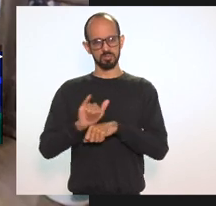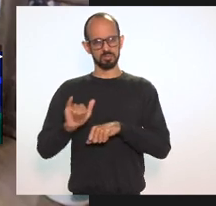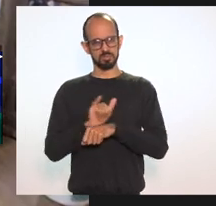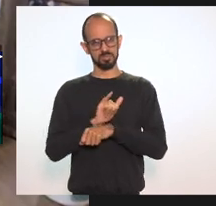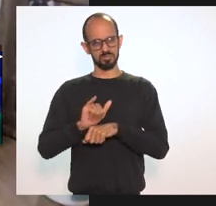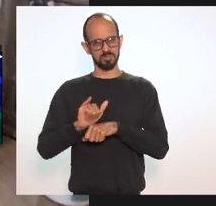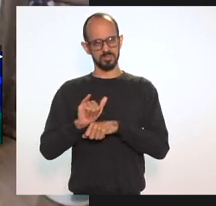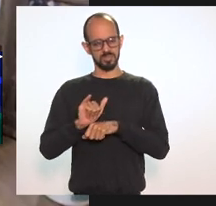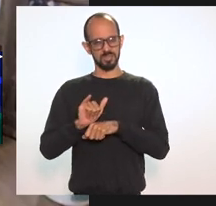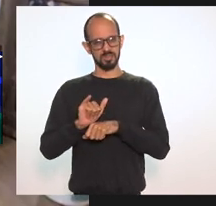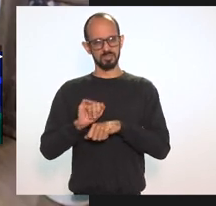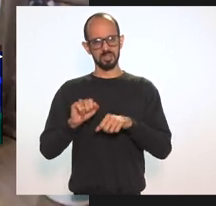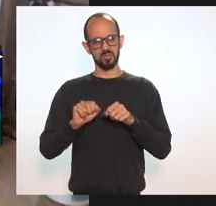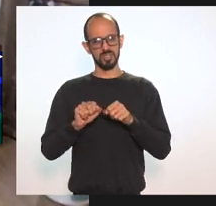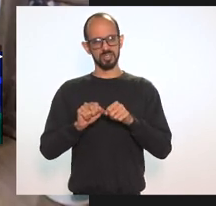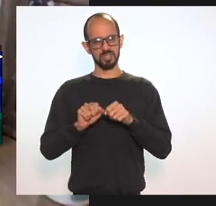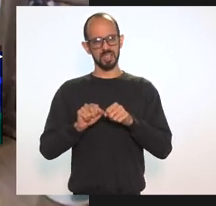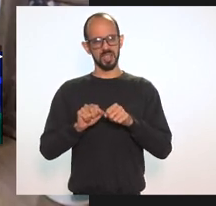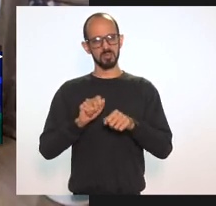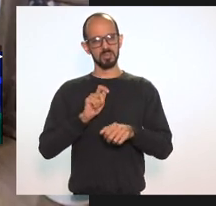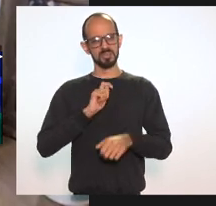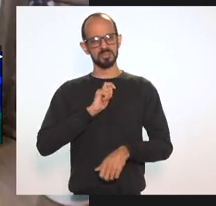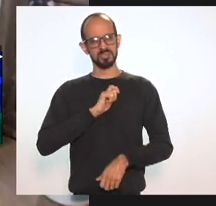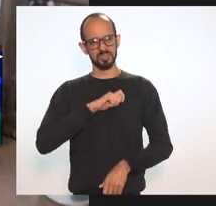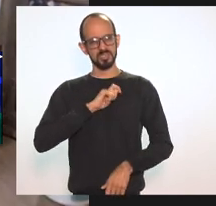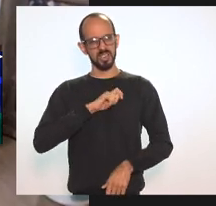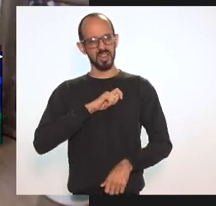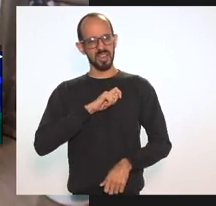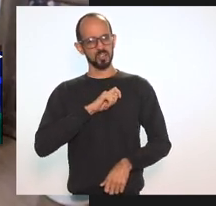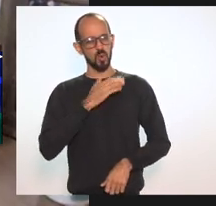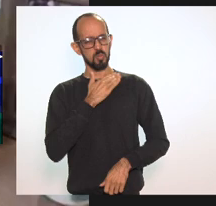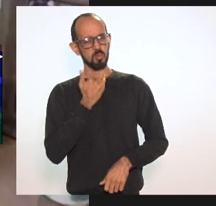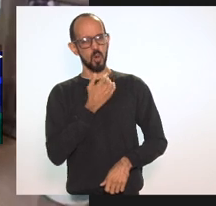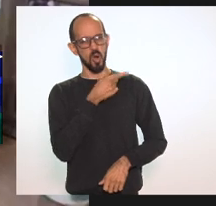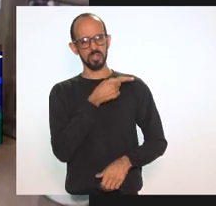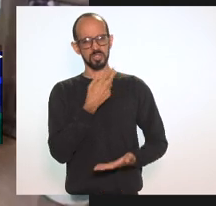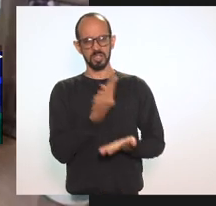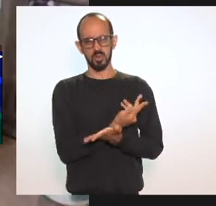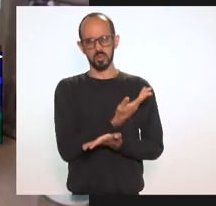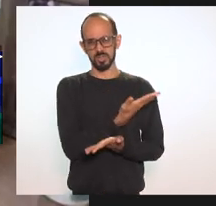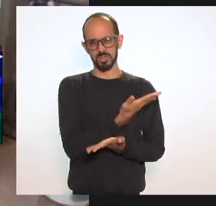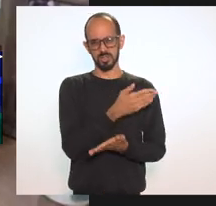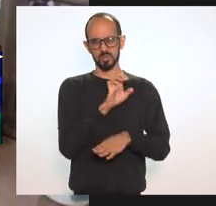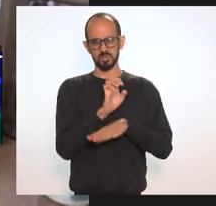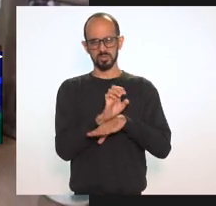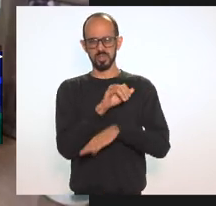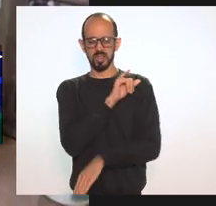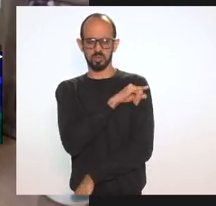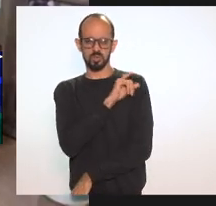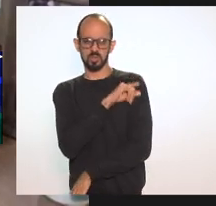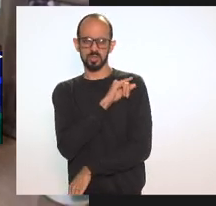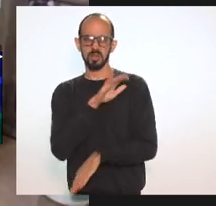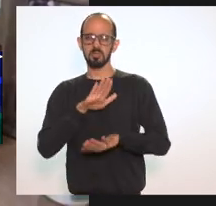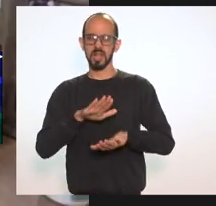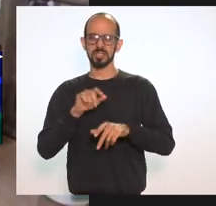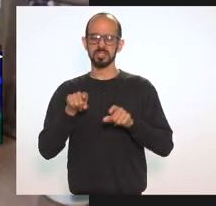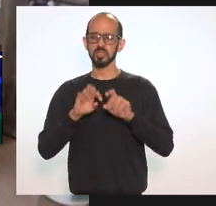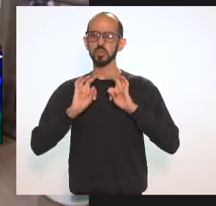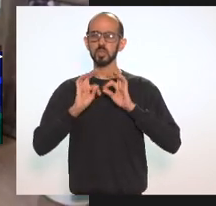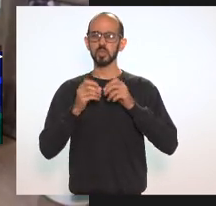para ironizar tantas mortes que tem acontecido não só estado de Janeiro mas em todo